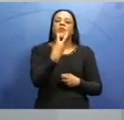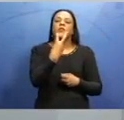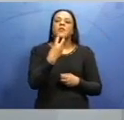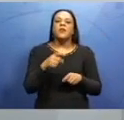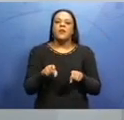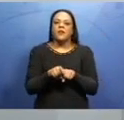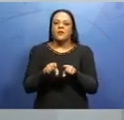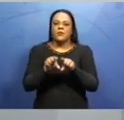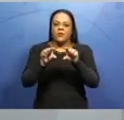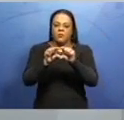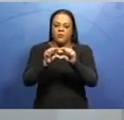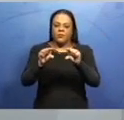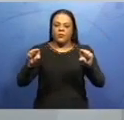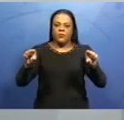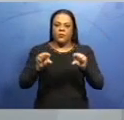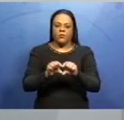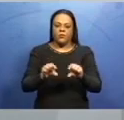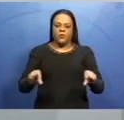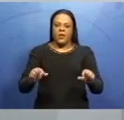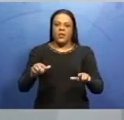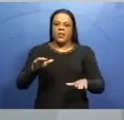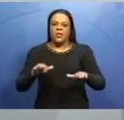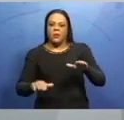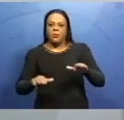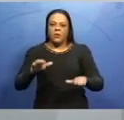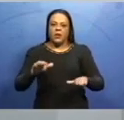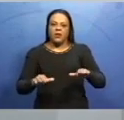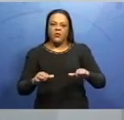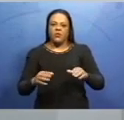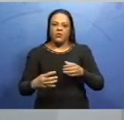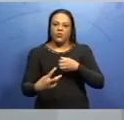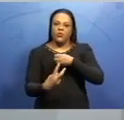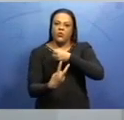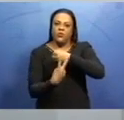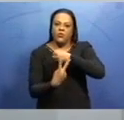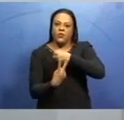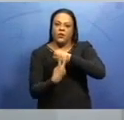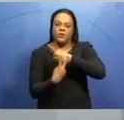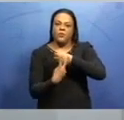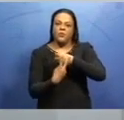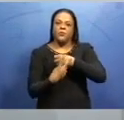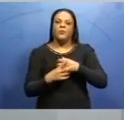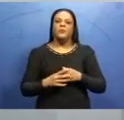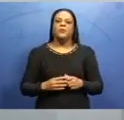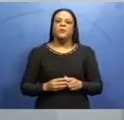períodos desenvolvem-se em torno de um verbo. Vamos ver melhor?